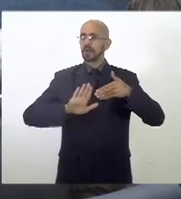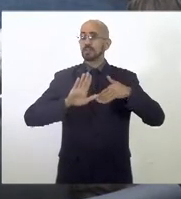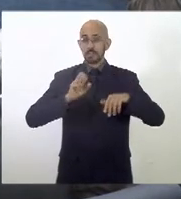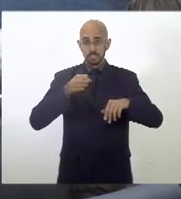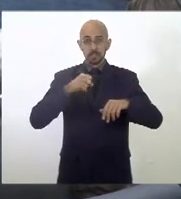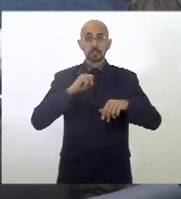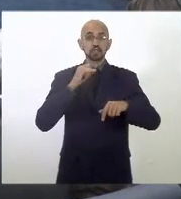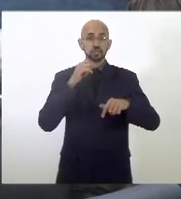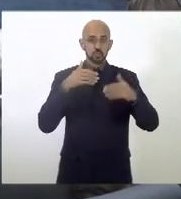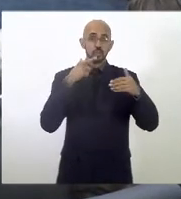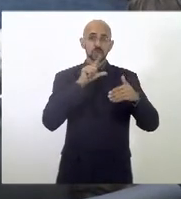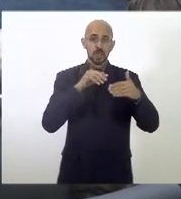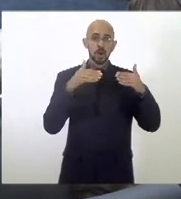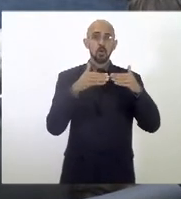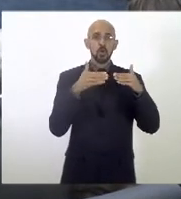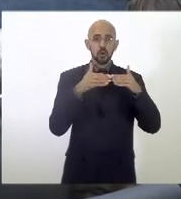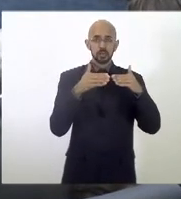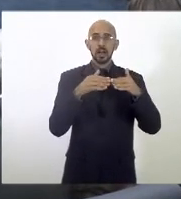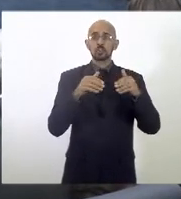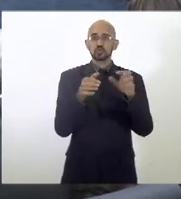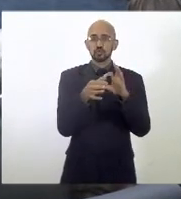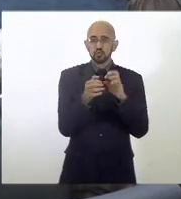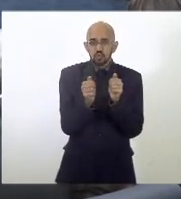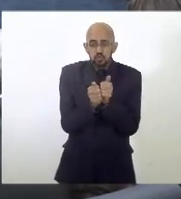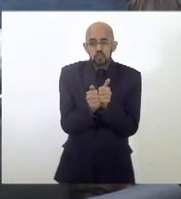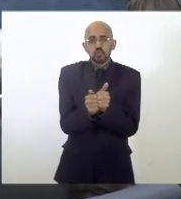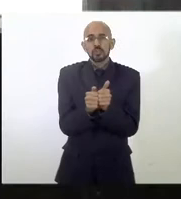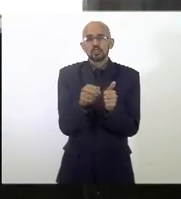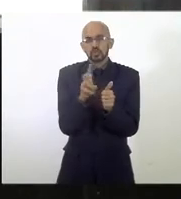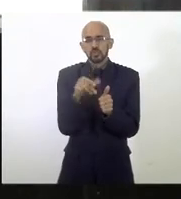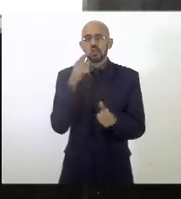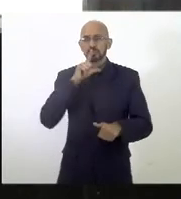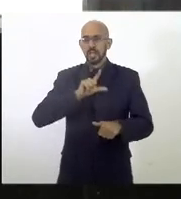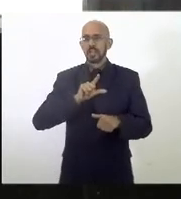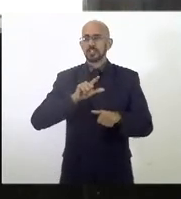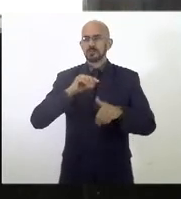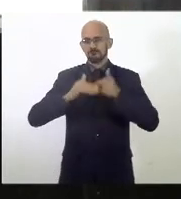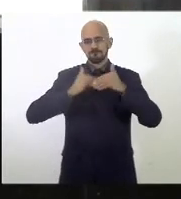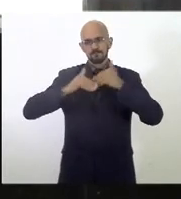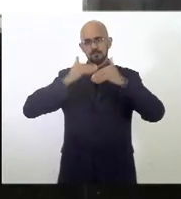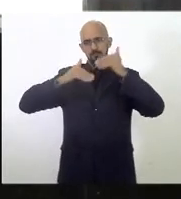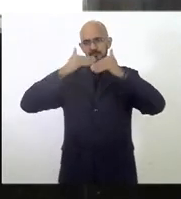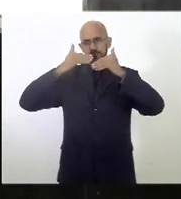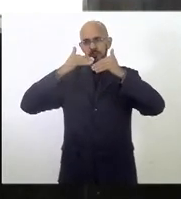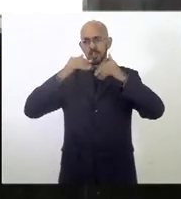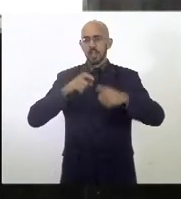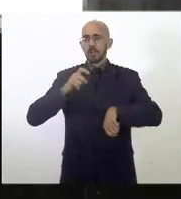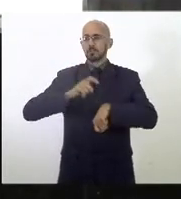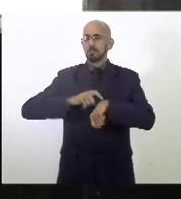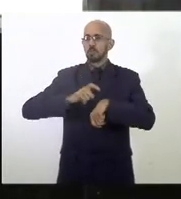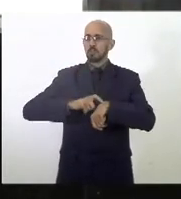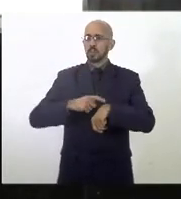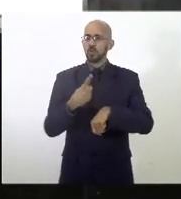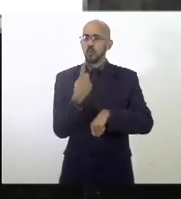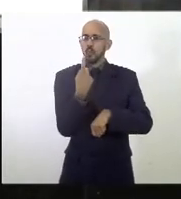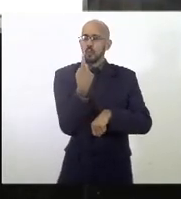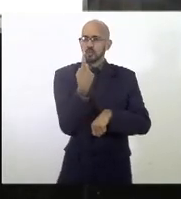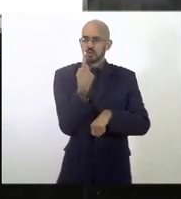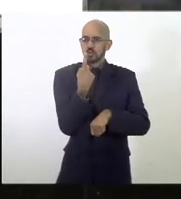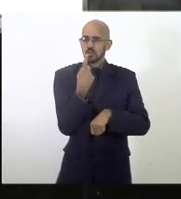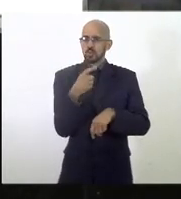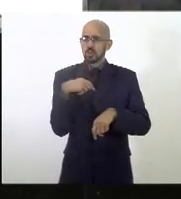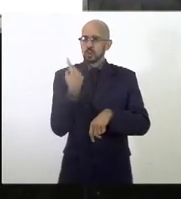mais forte. Então, acho que aqui estamos num momento realmente único, onde a nossa interlocução